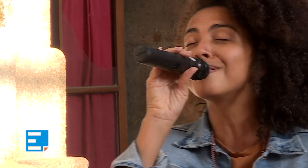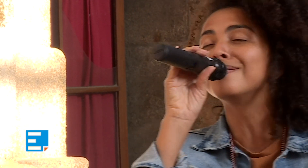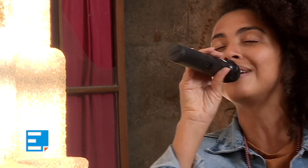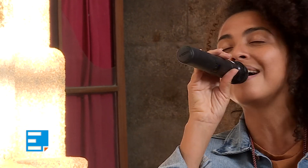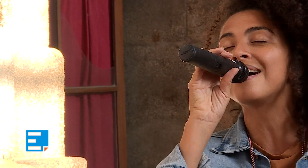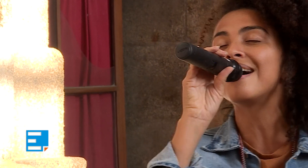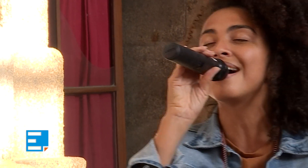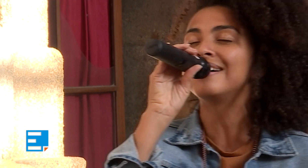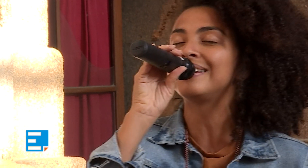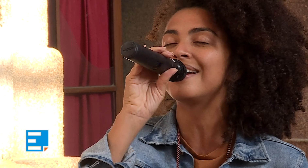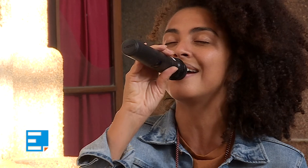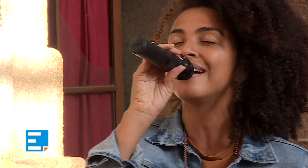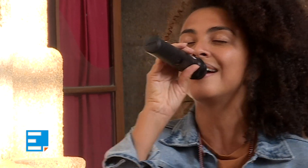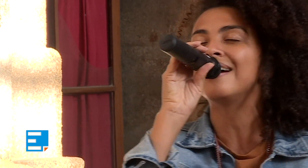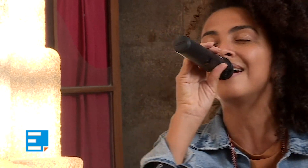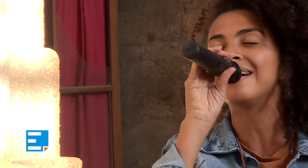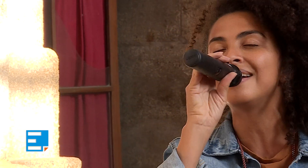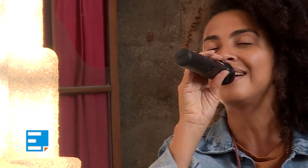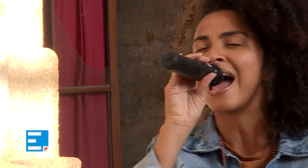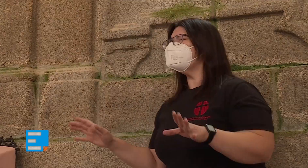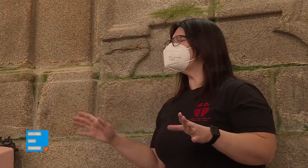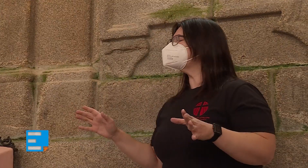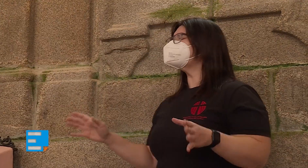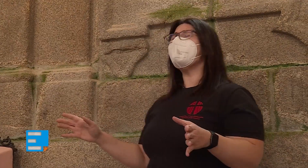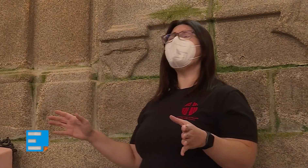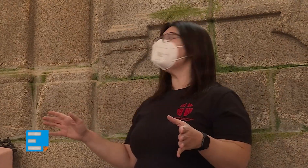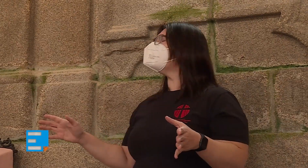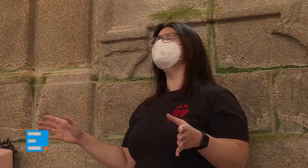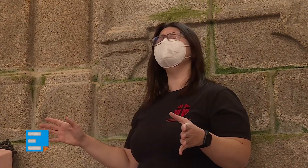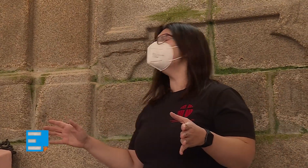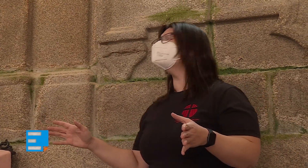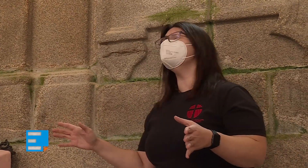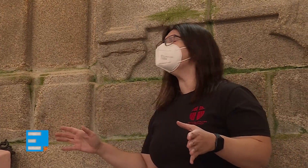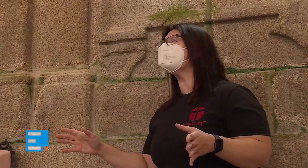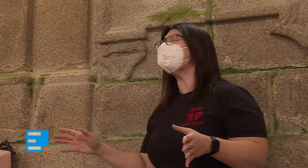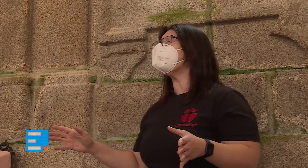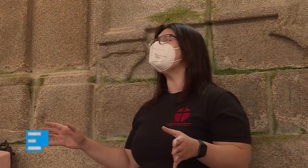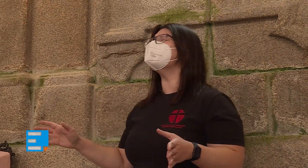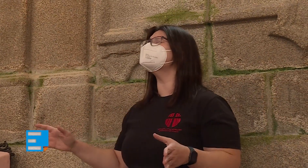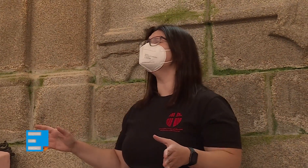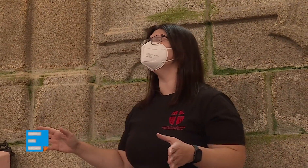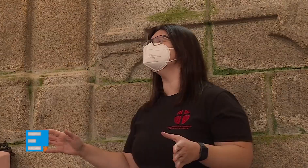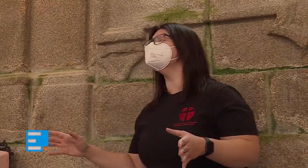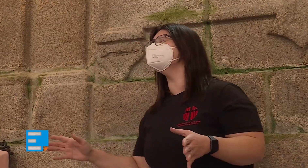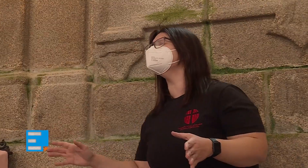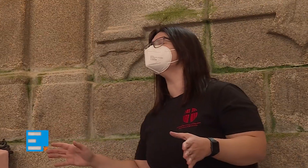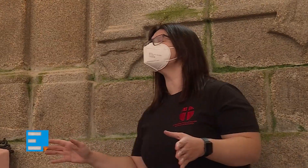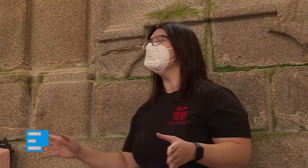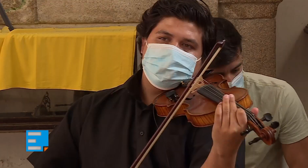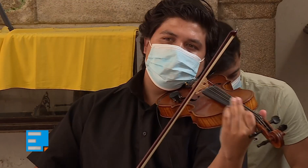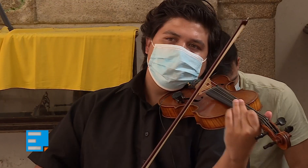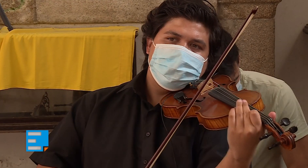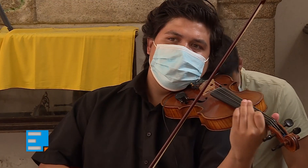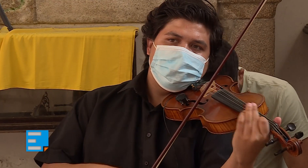outras dimensões que até este momento, porventura, estejam um bocadinho mais ostracizadas. E é notório da relação que